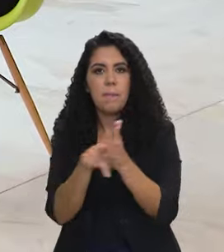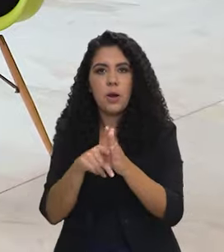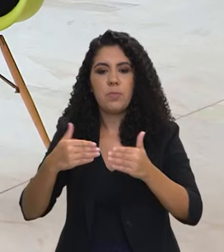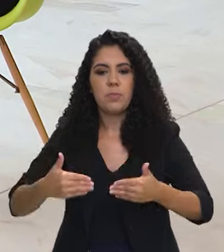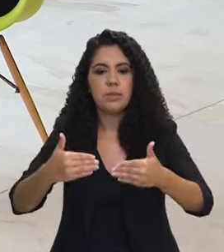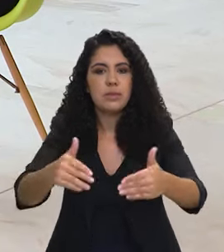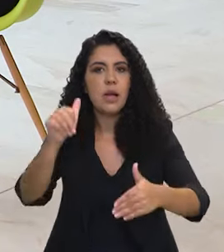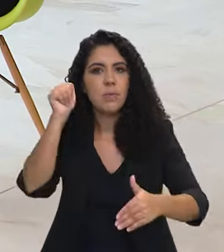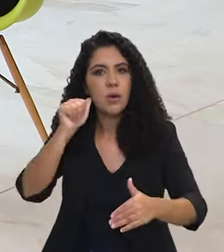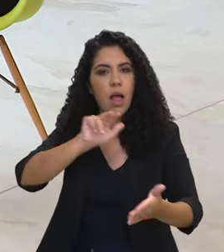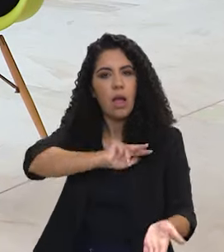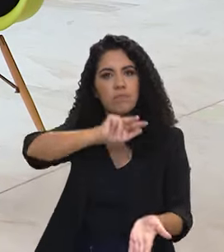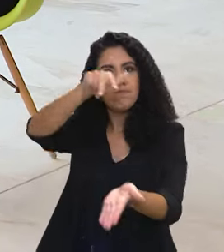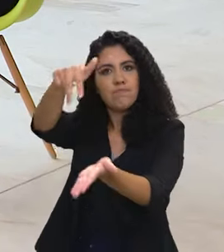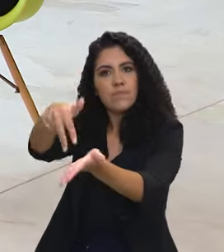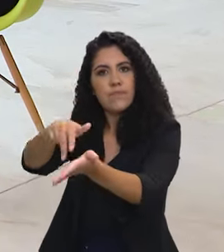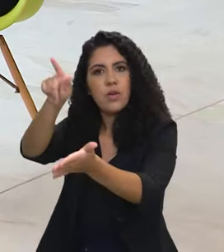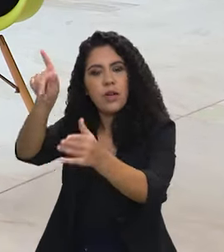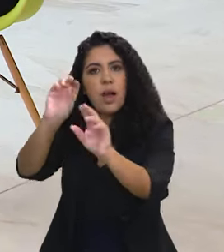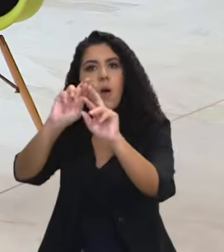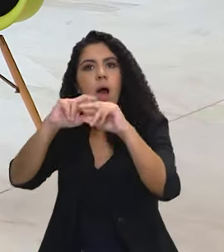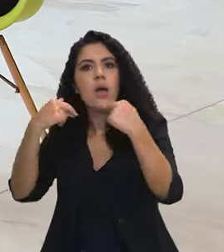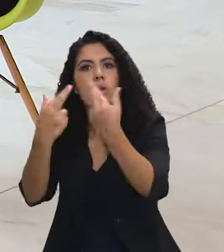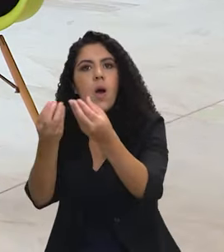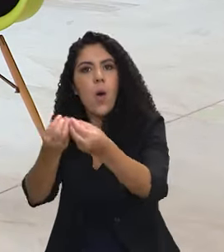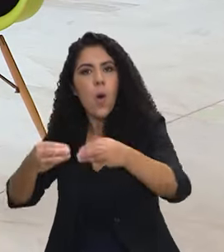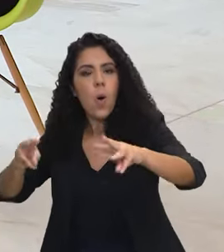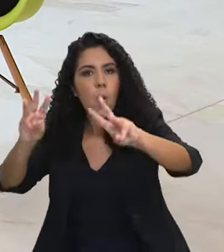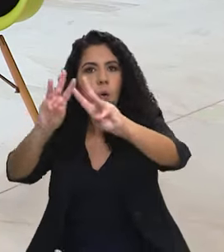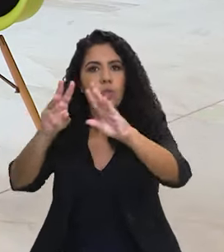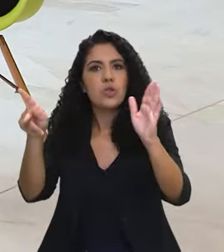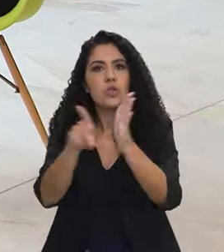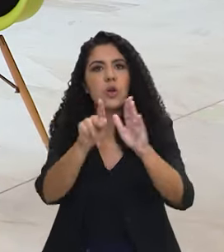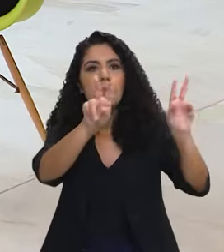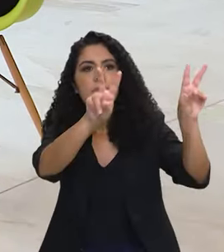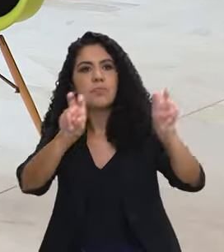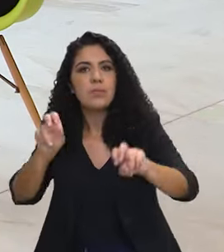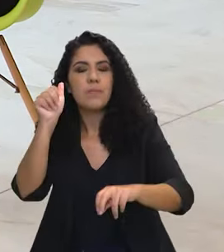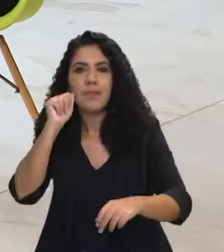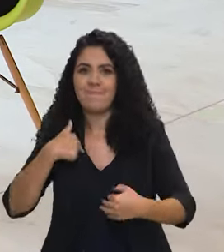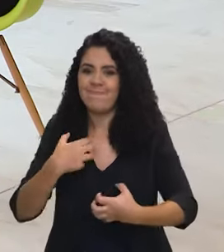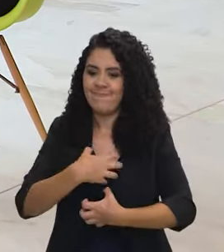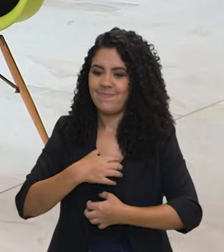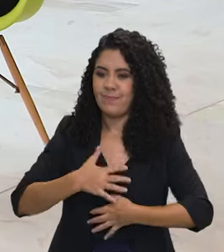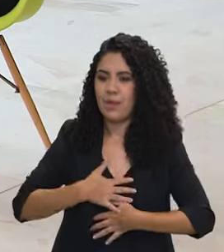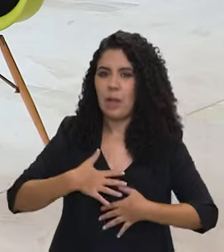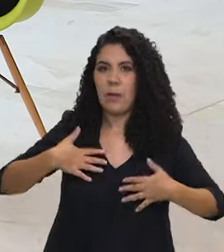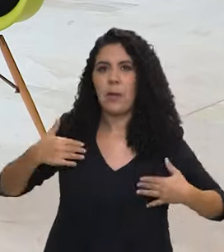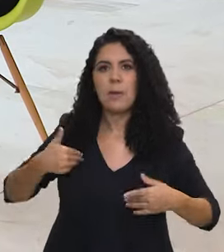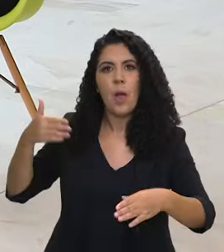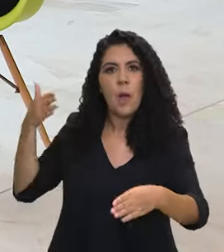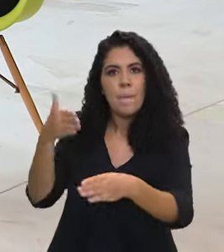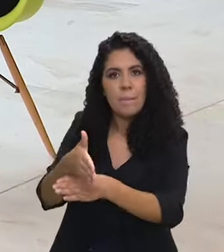evento importantíssimo da ONU sobre a questão da mulher, né? Isso. Eu tive o privilégio